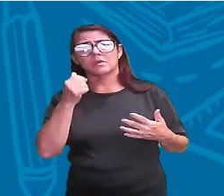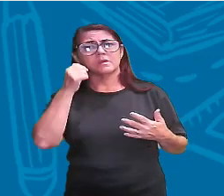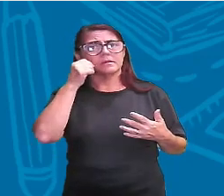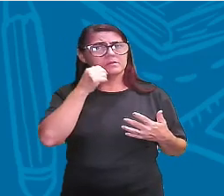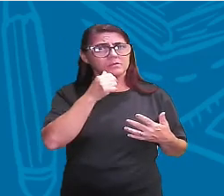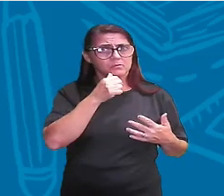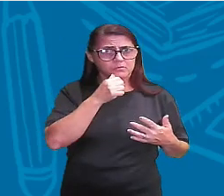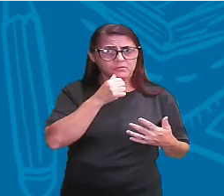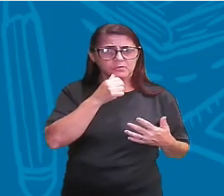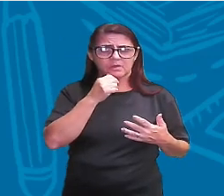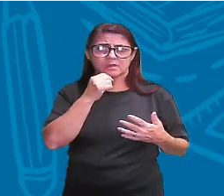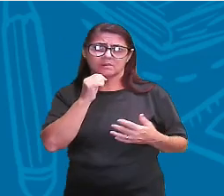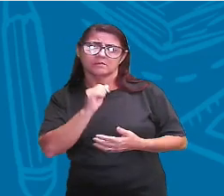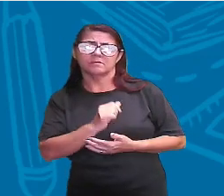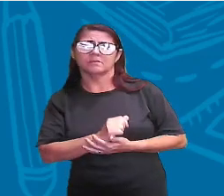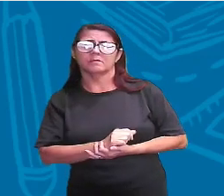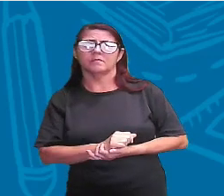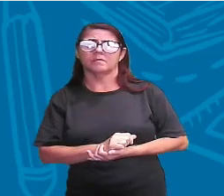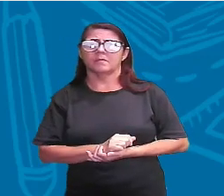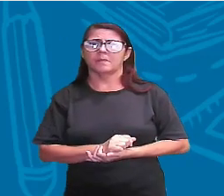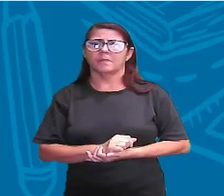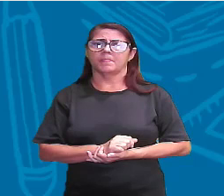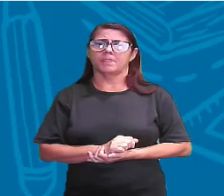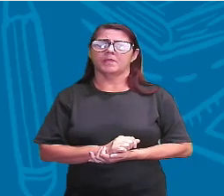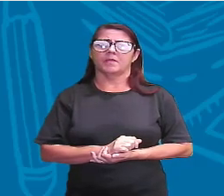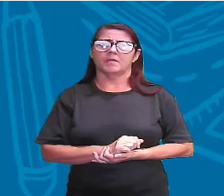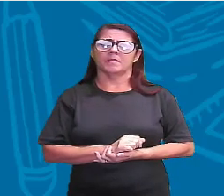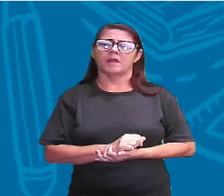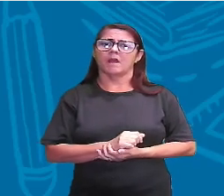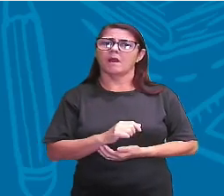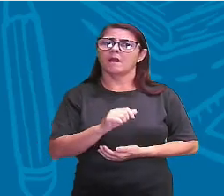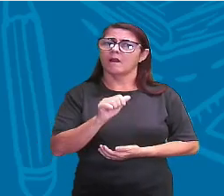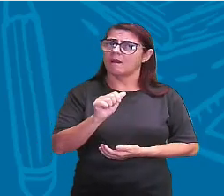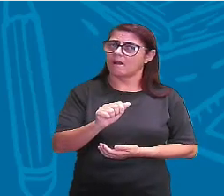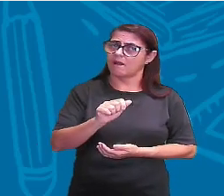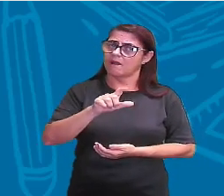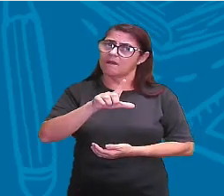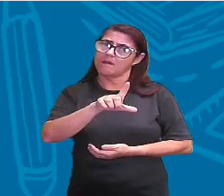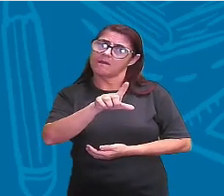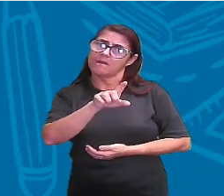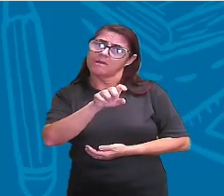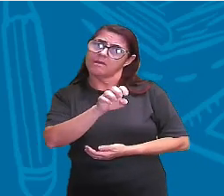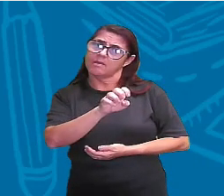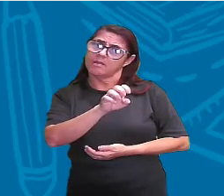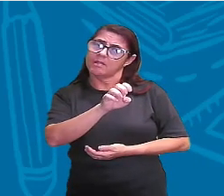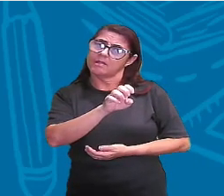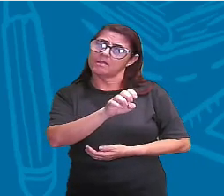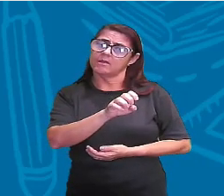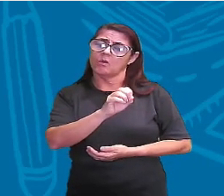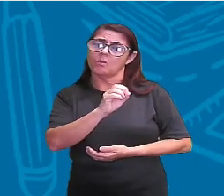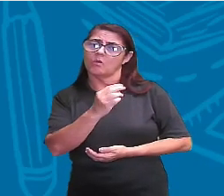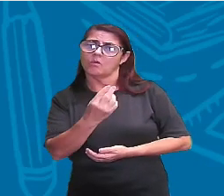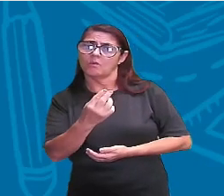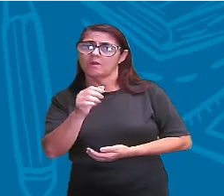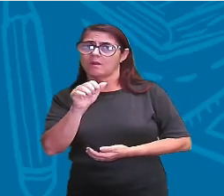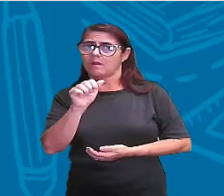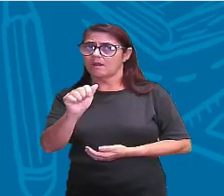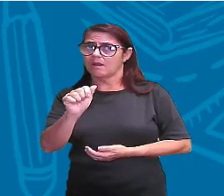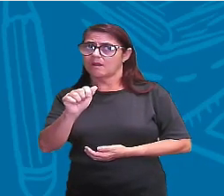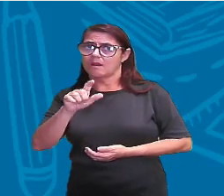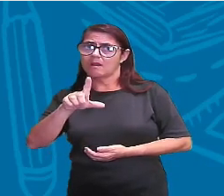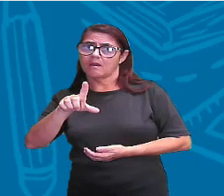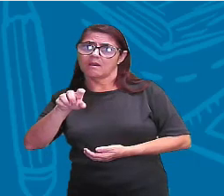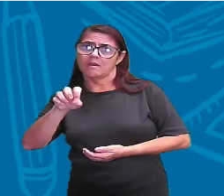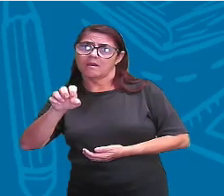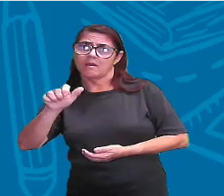temos o a, li, a ele ou a ela, para ele ou para ela. Então, him